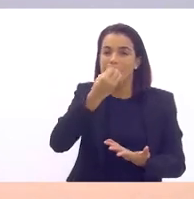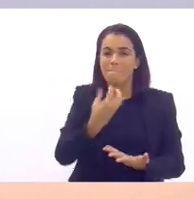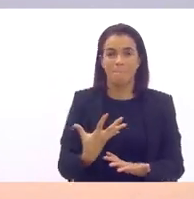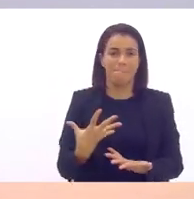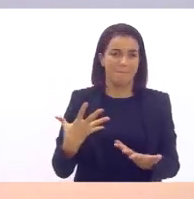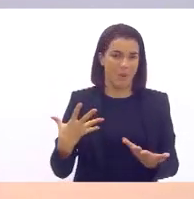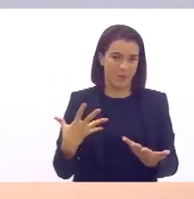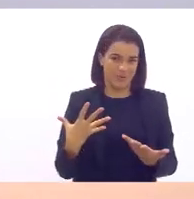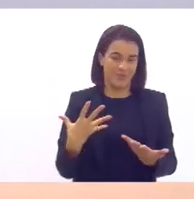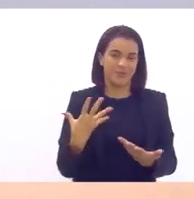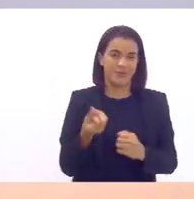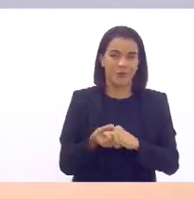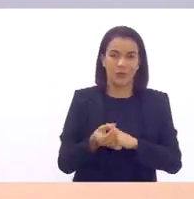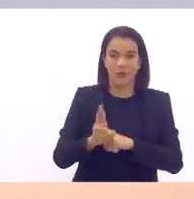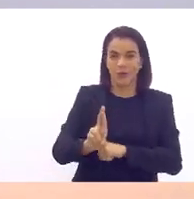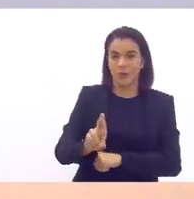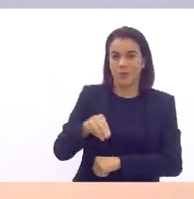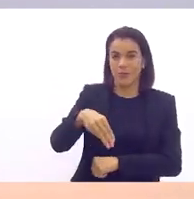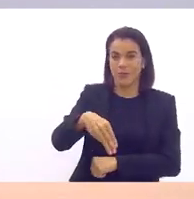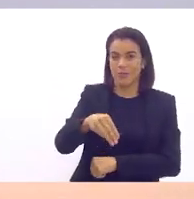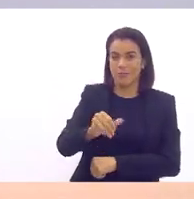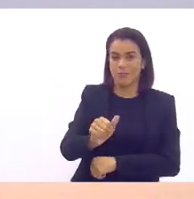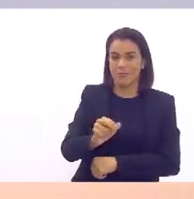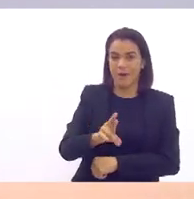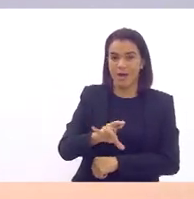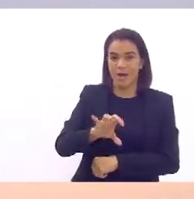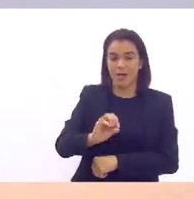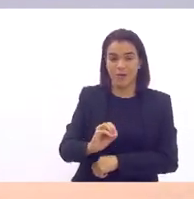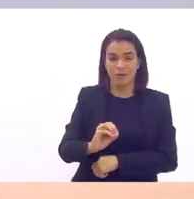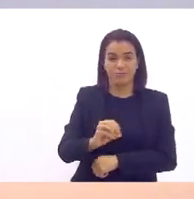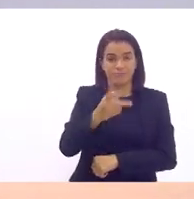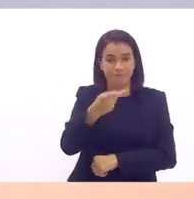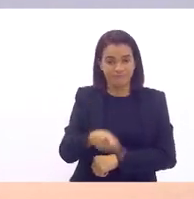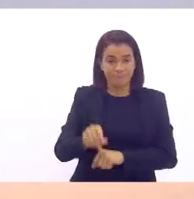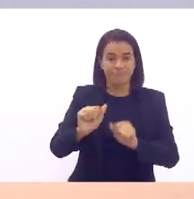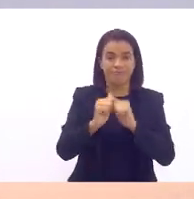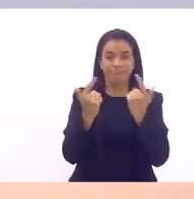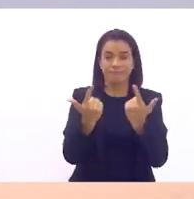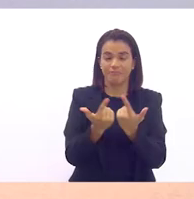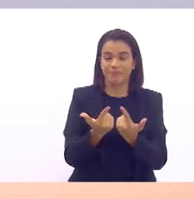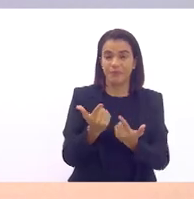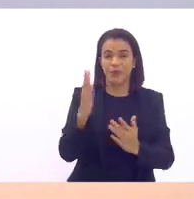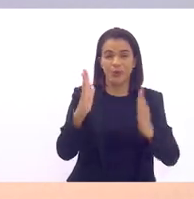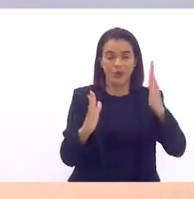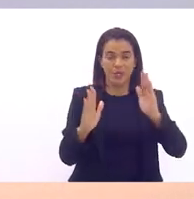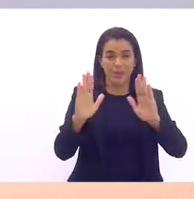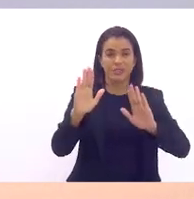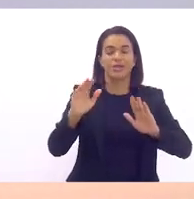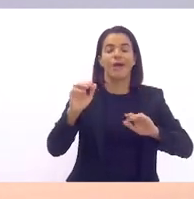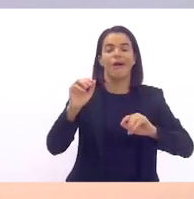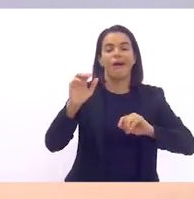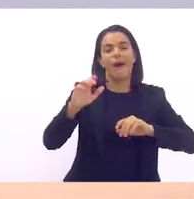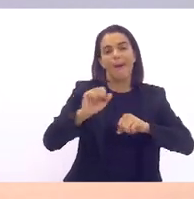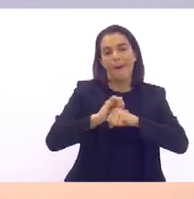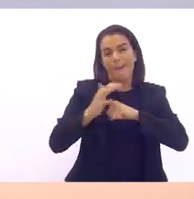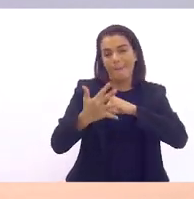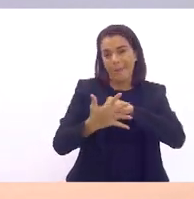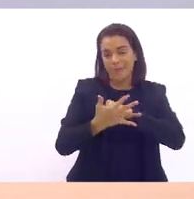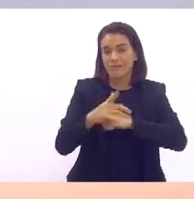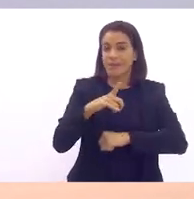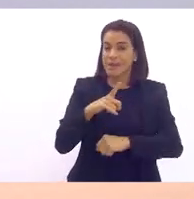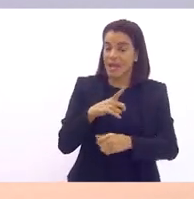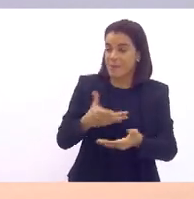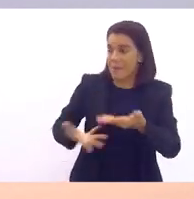Mário então que o senhor essa casa Inclusive durante a pandemia fez algumas articulações com a